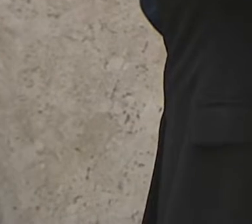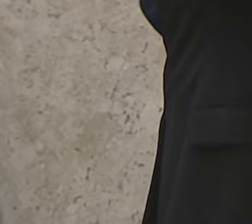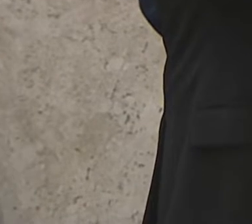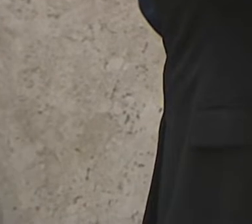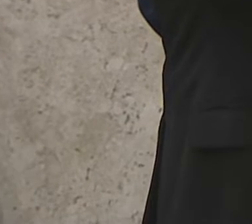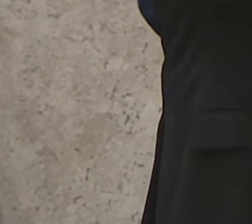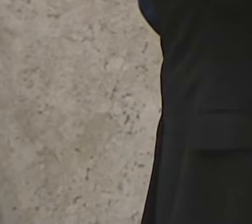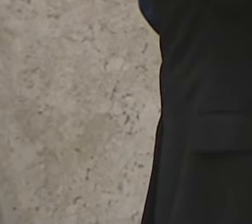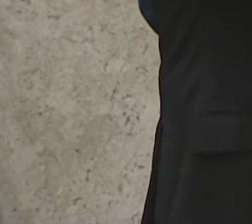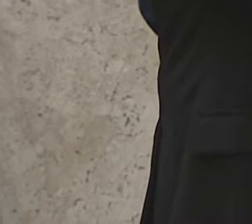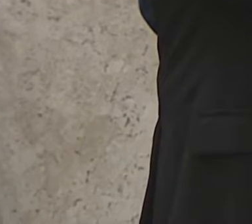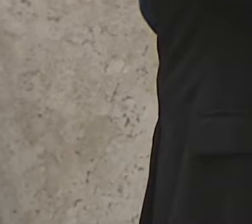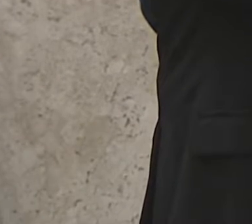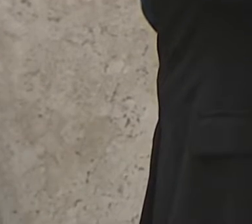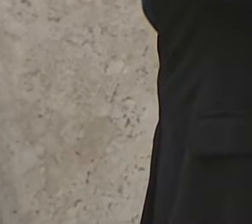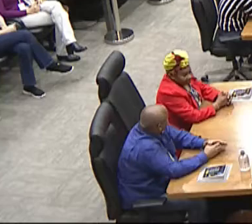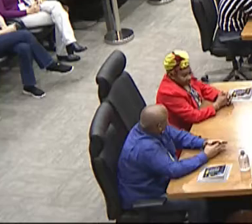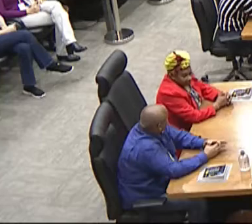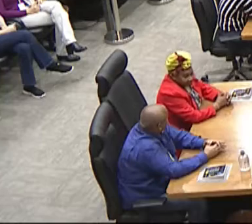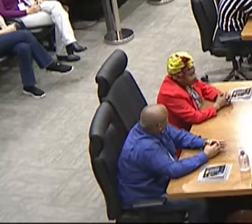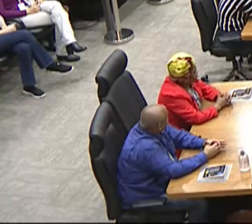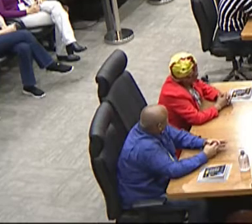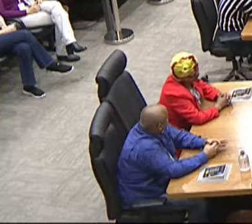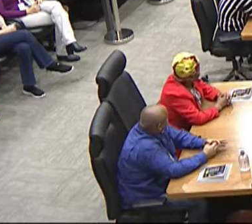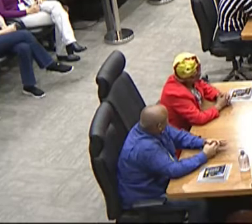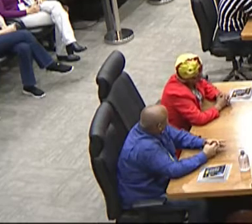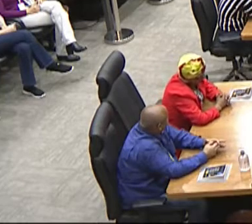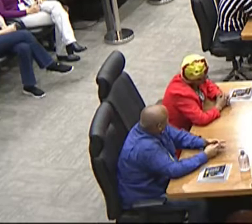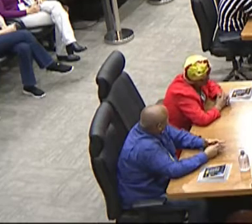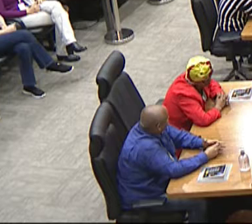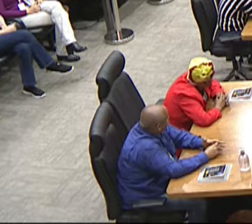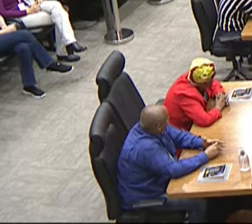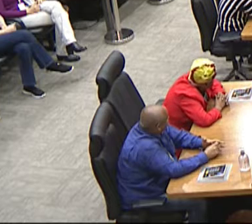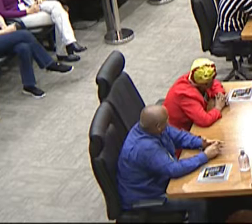Marta Lia Dutra Prates.